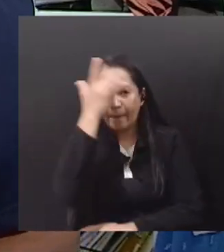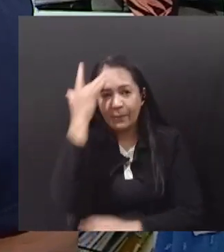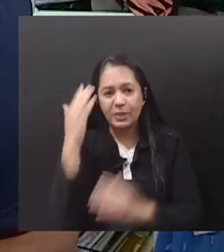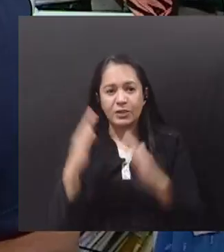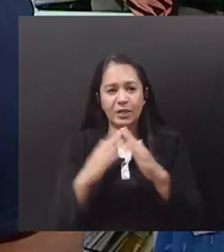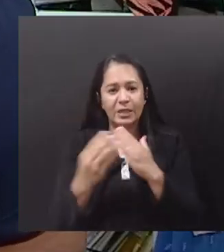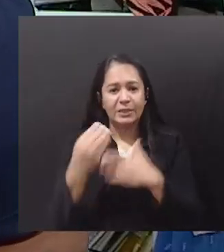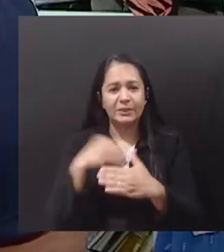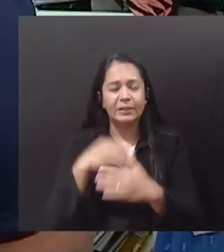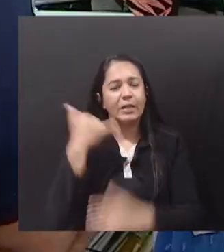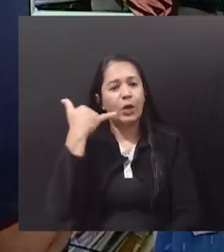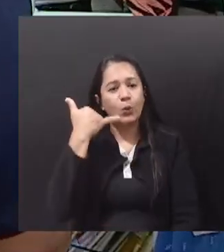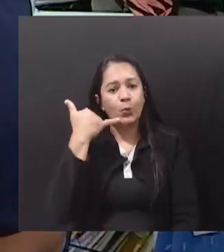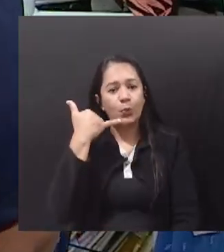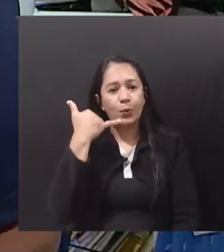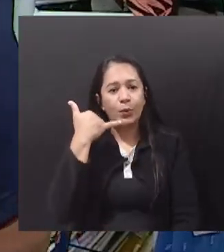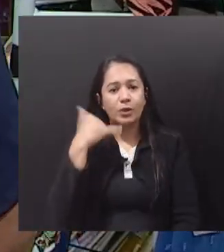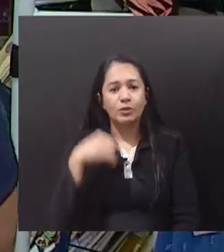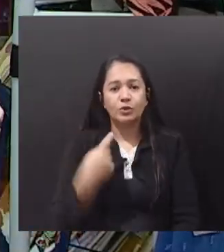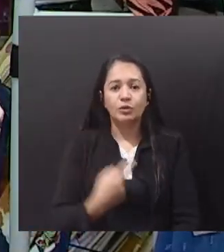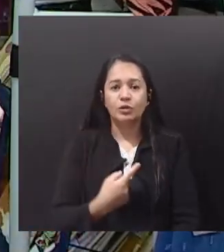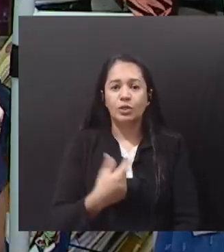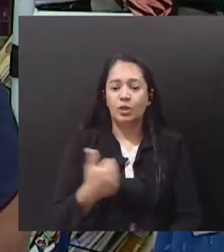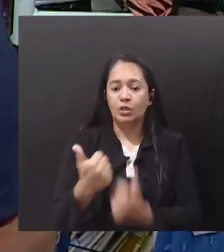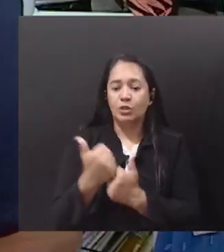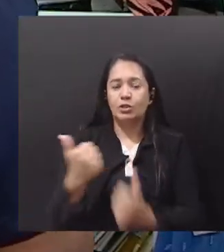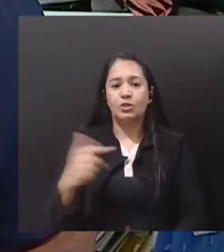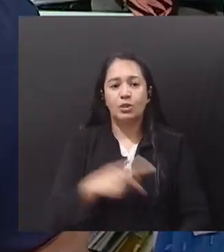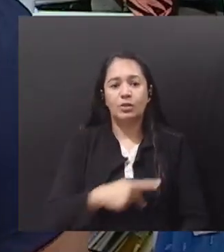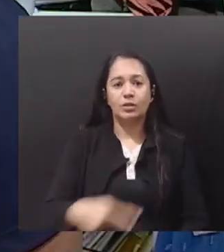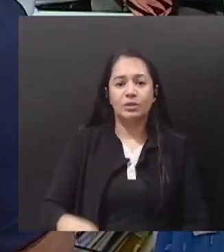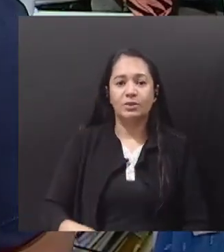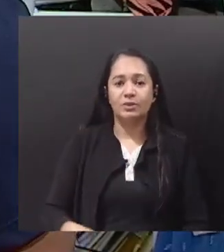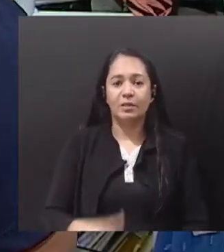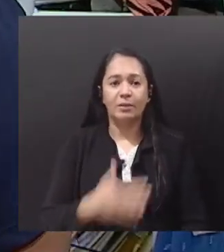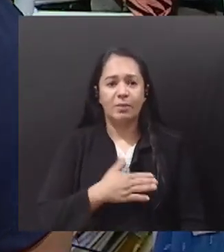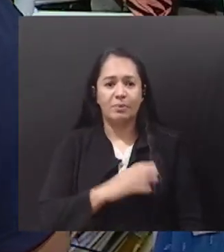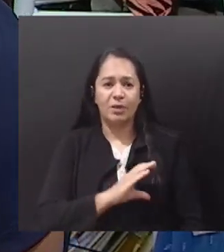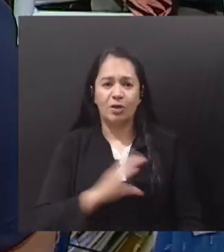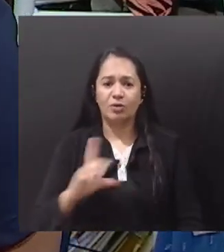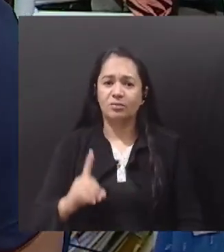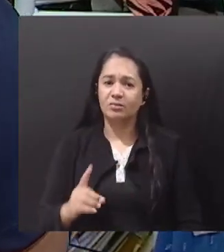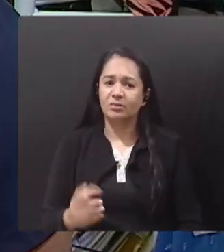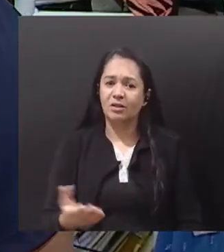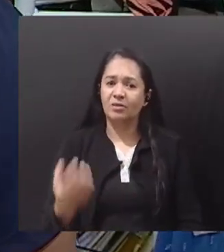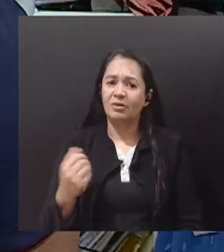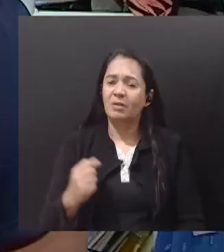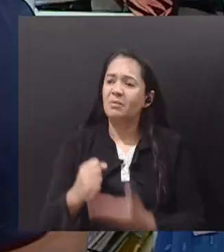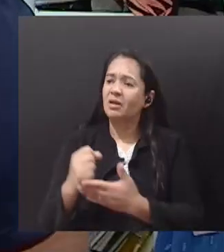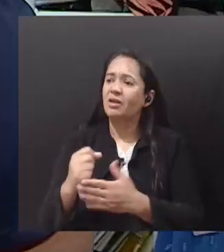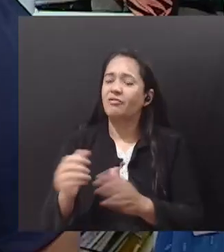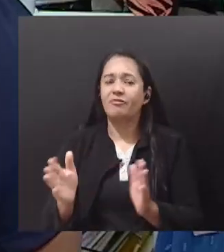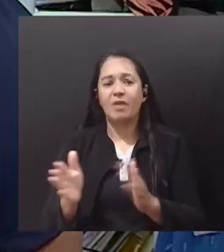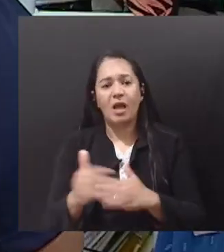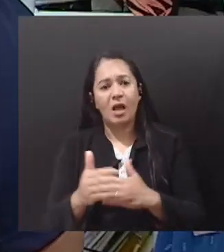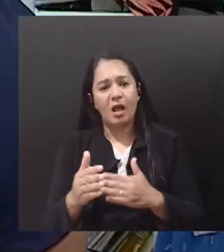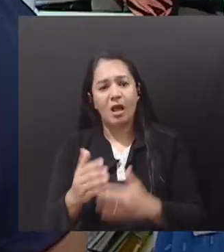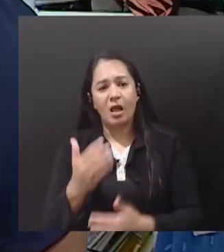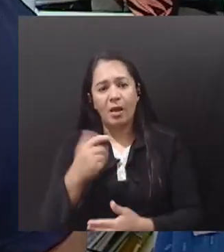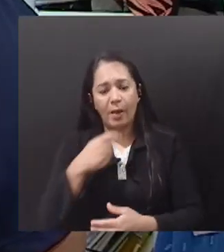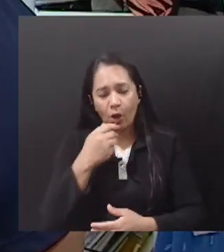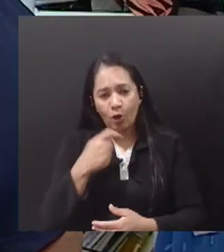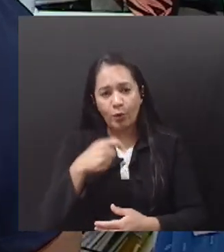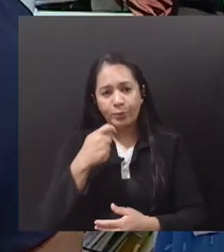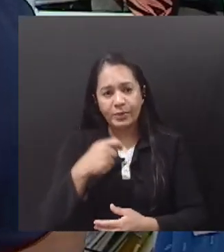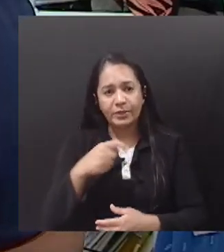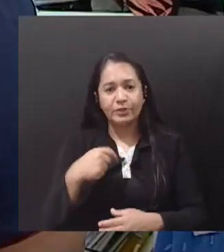liguei pro nosso vice-presidente, para minha coordenadora, falei, vamos levar marmita, alguma coisa, né? E a gente fez um trabalho muito